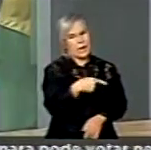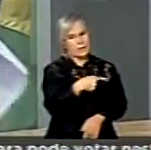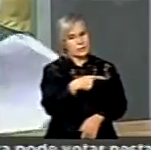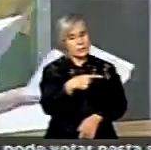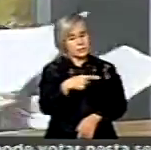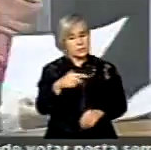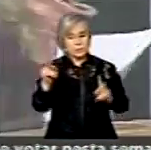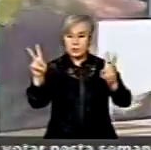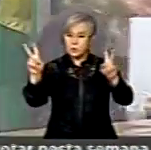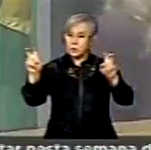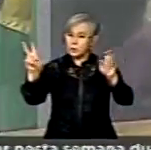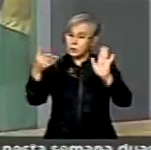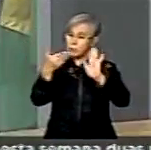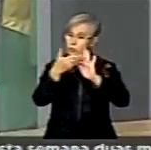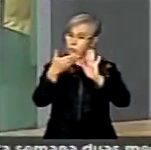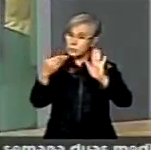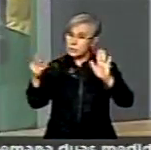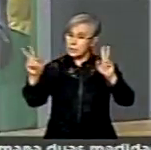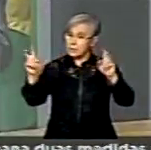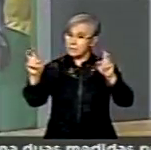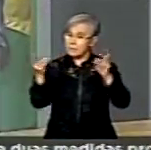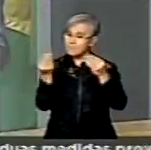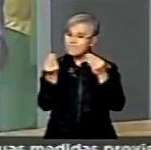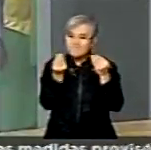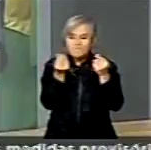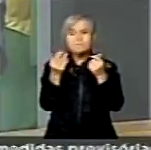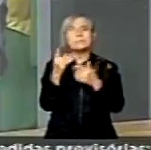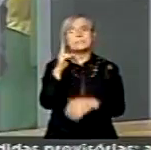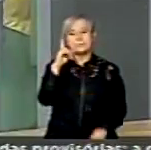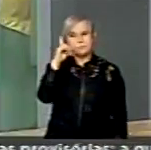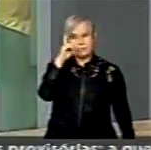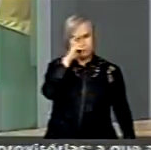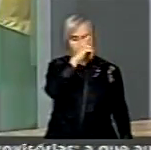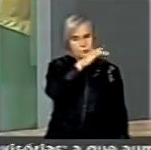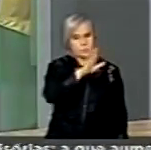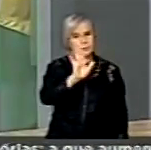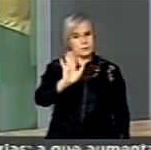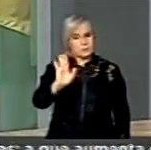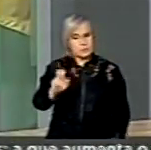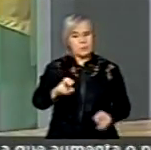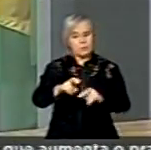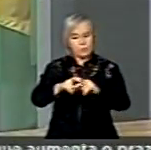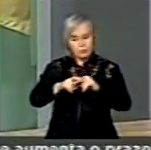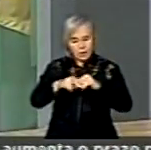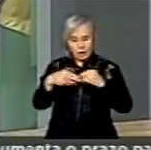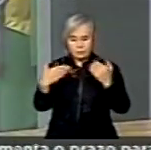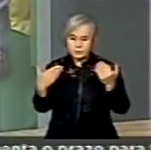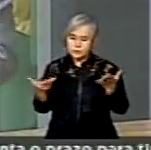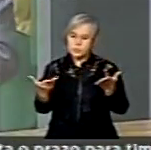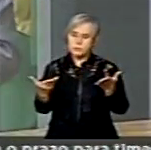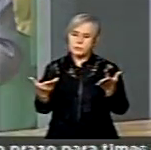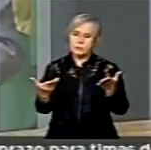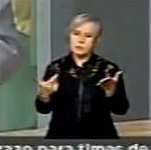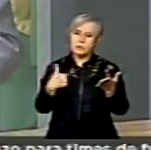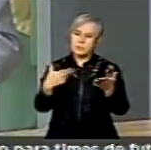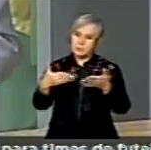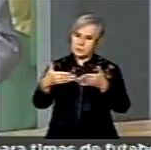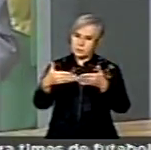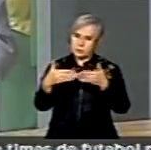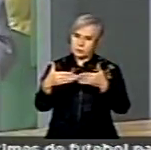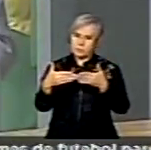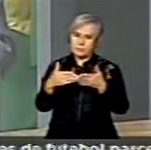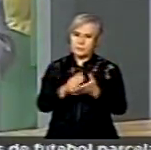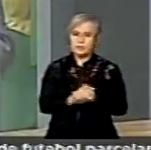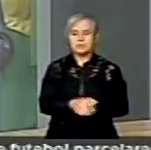tema absolutamente melindroso. Então, em virtude dessa argumentação, em virtude